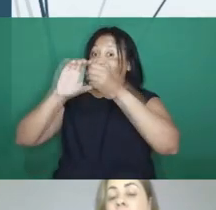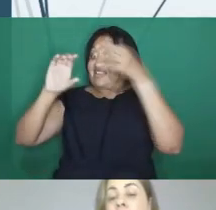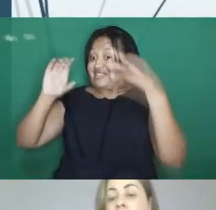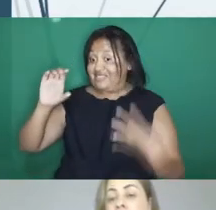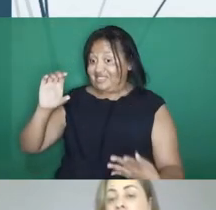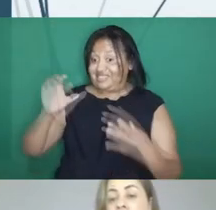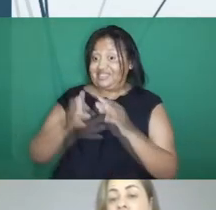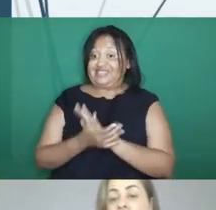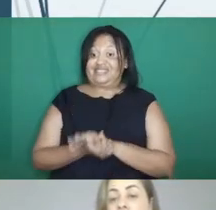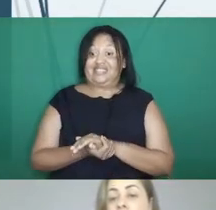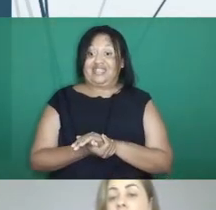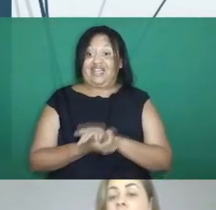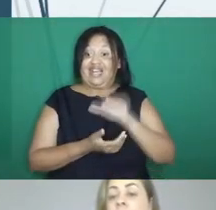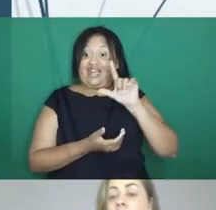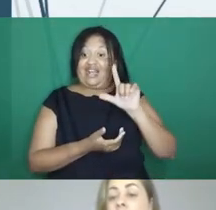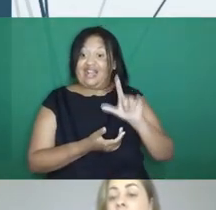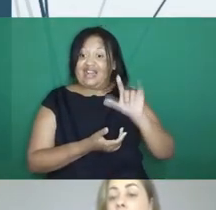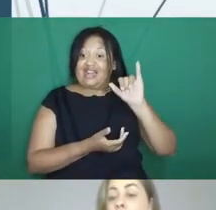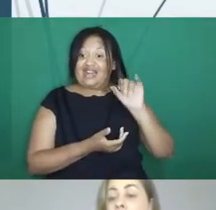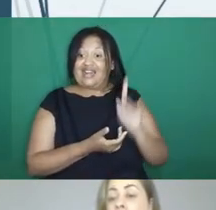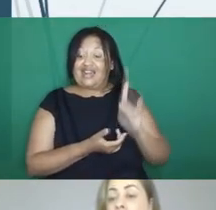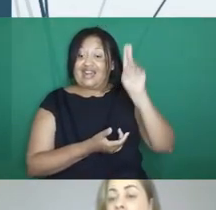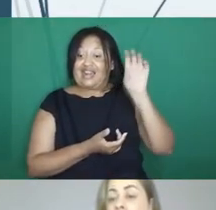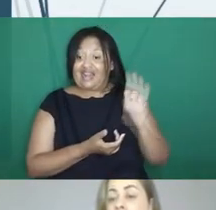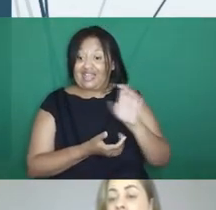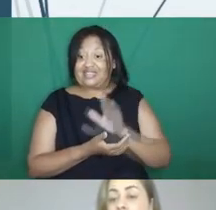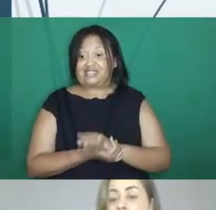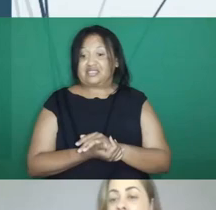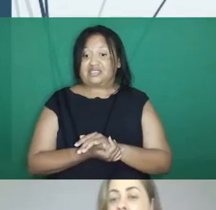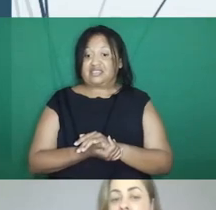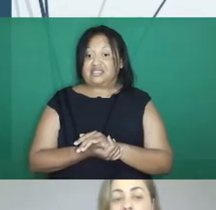que características like paixion